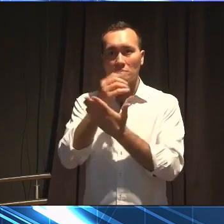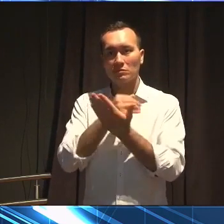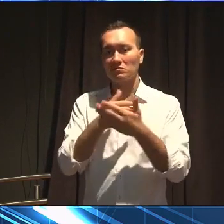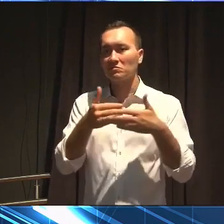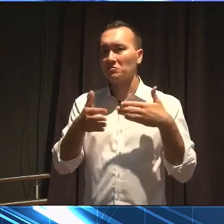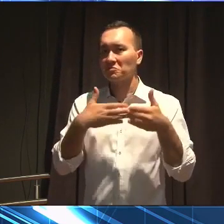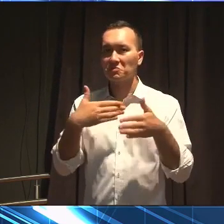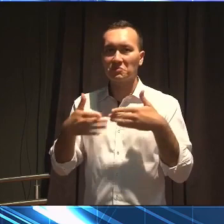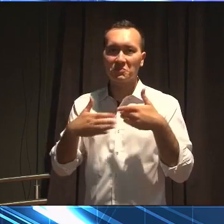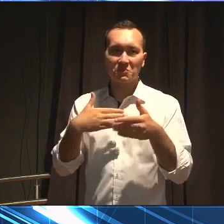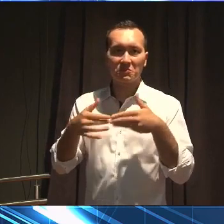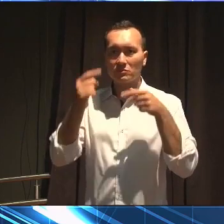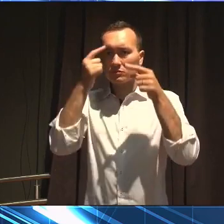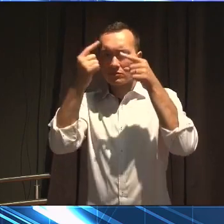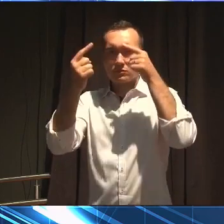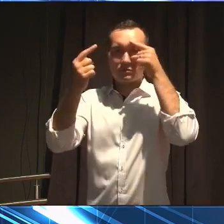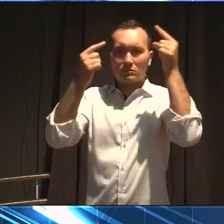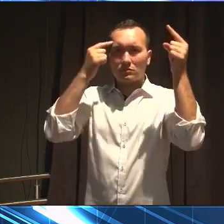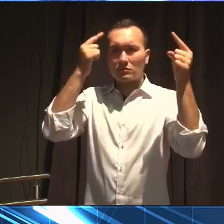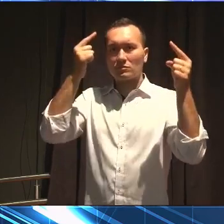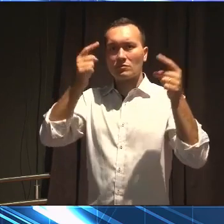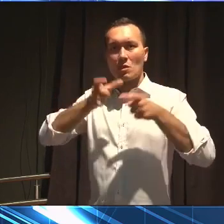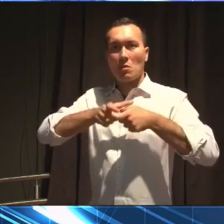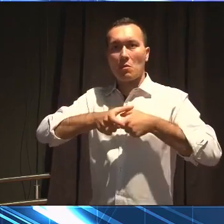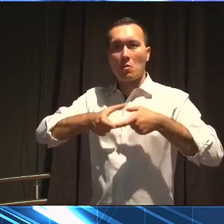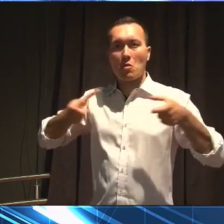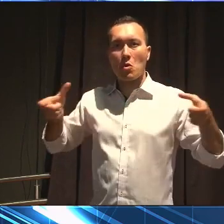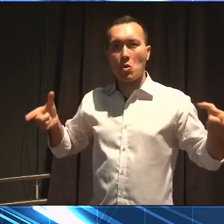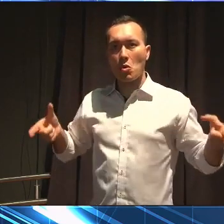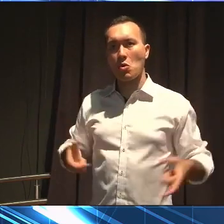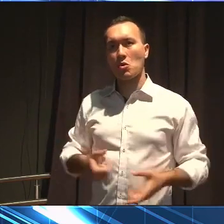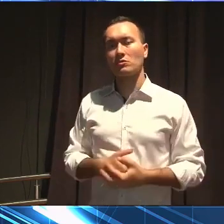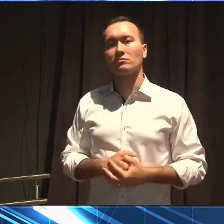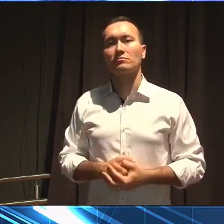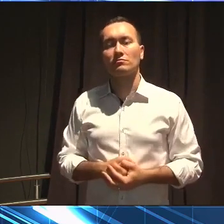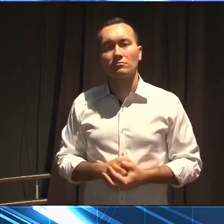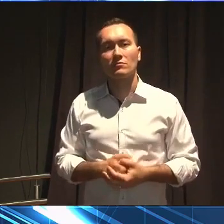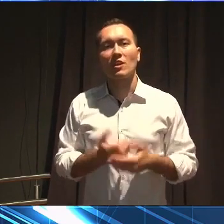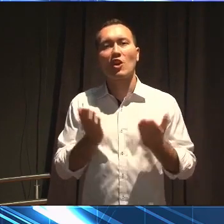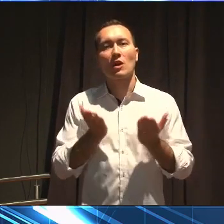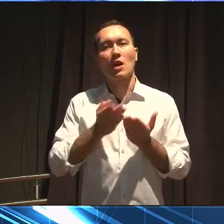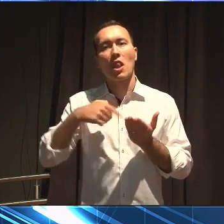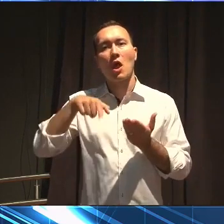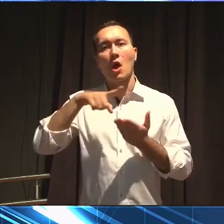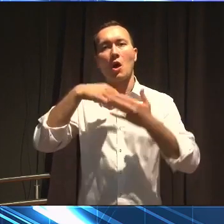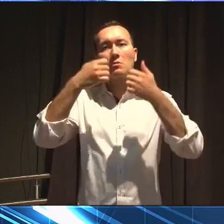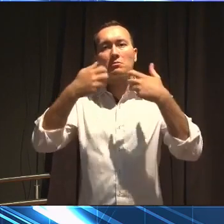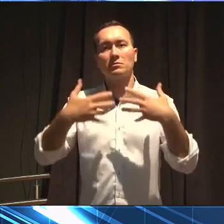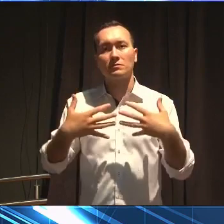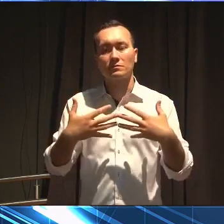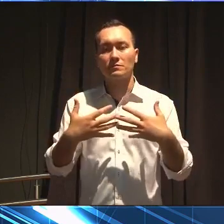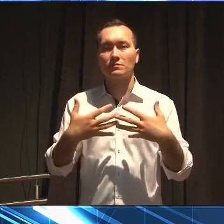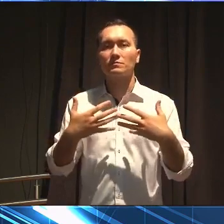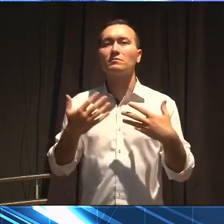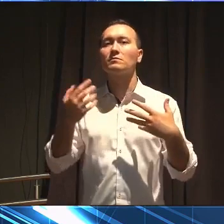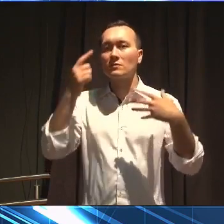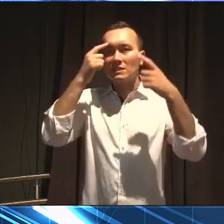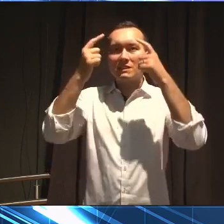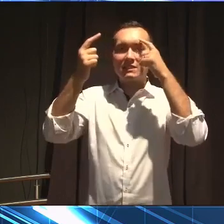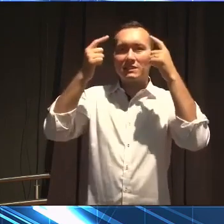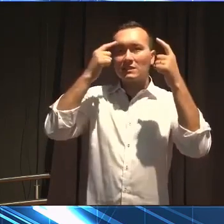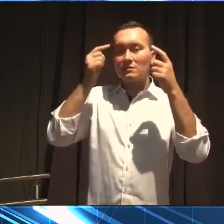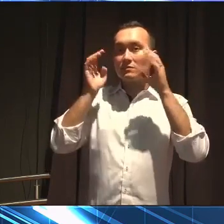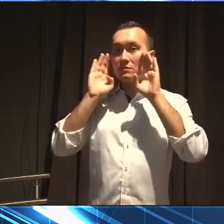enfim, a criatividade ela é ampla. E aqui a gente vai falar a criatividade aplicada na área de